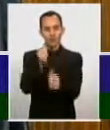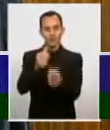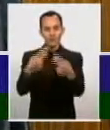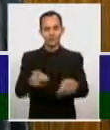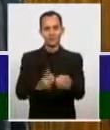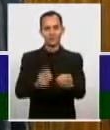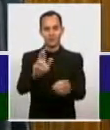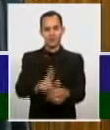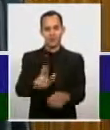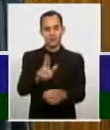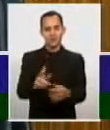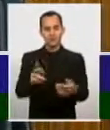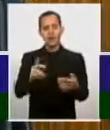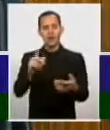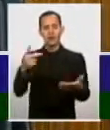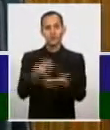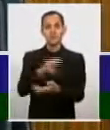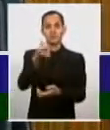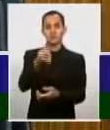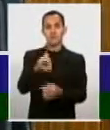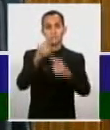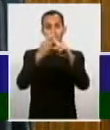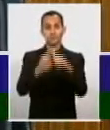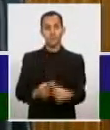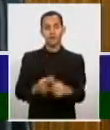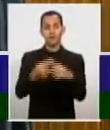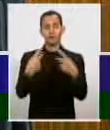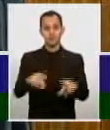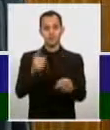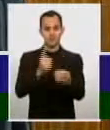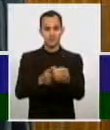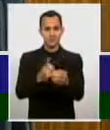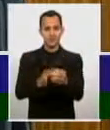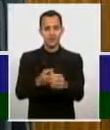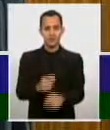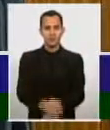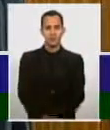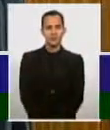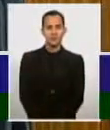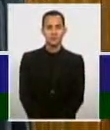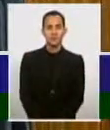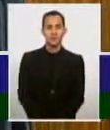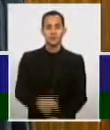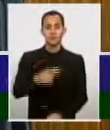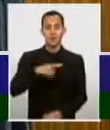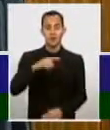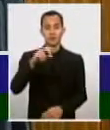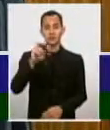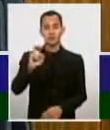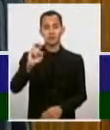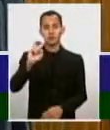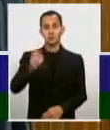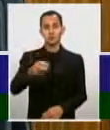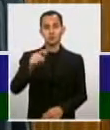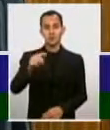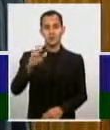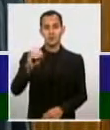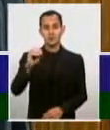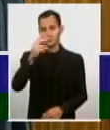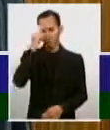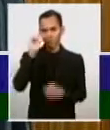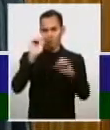Uberlândia, organizando 6 campeonatos de futebol da cidade, tendo mais de 5.700